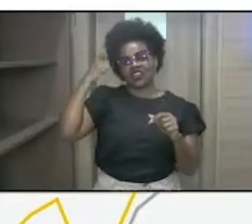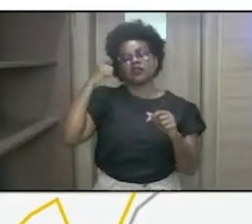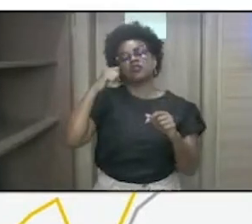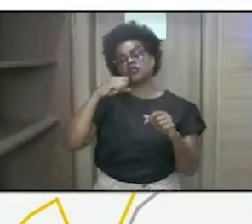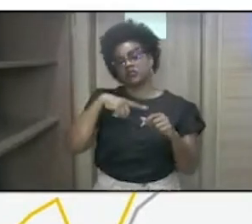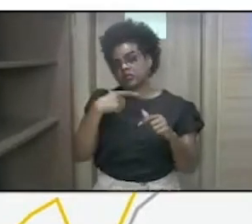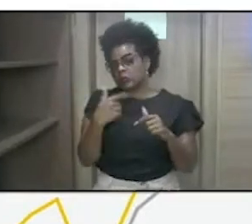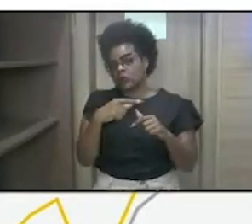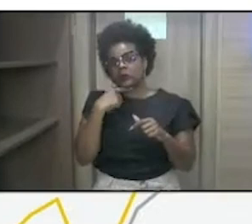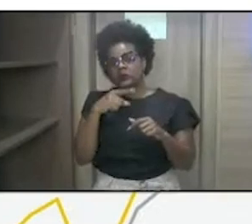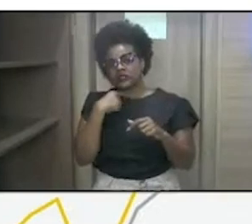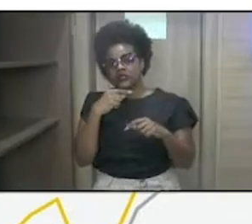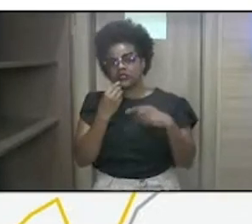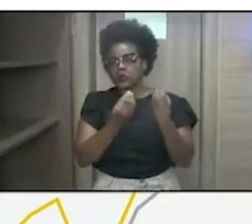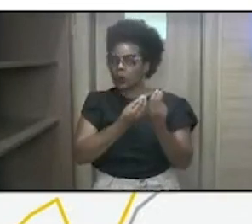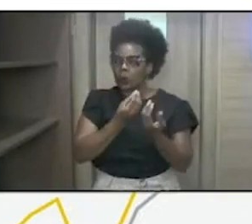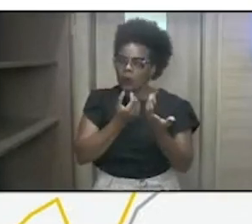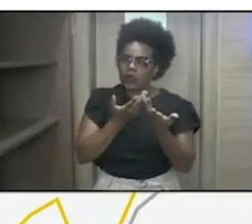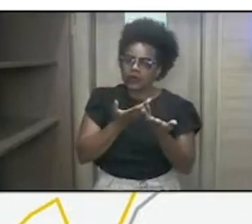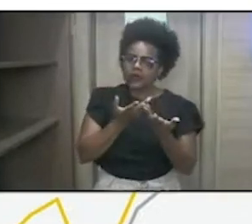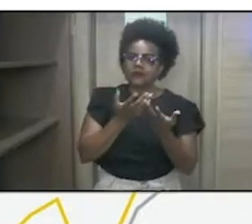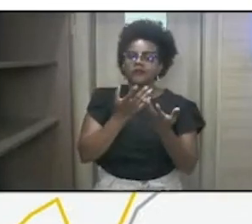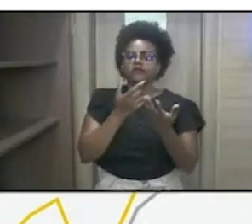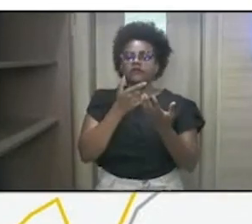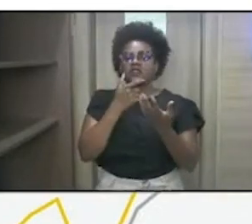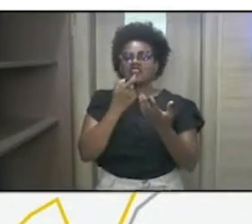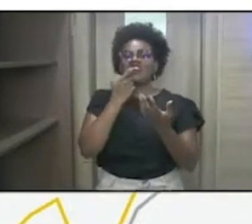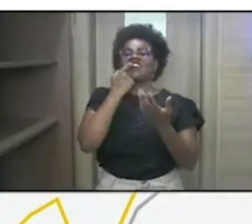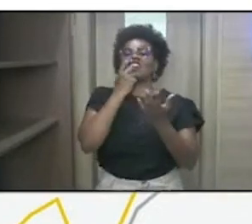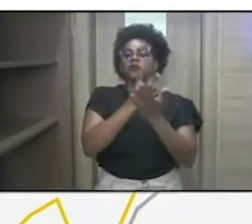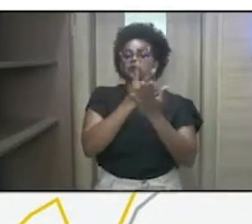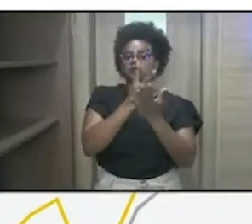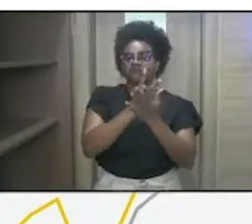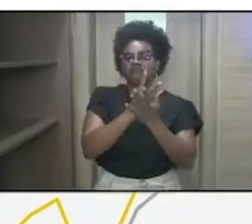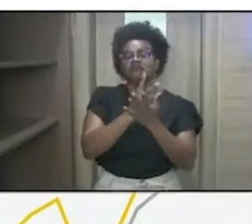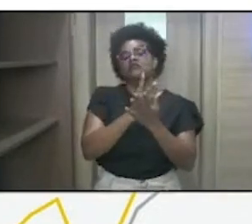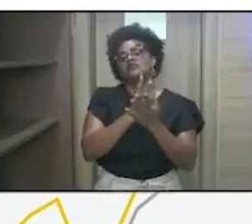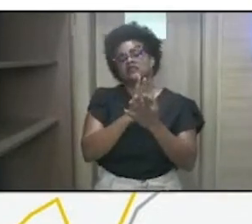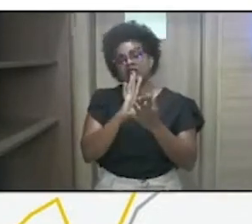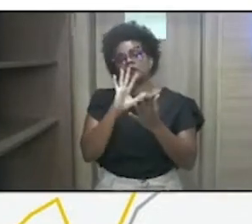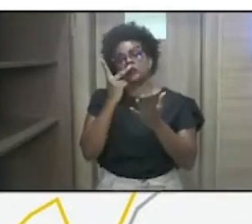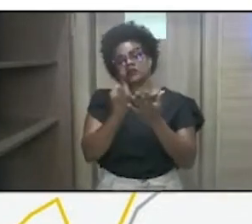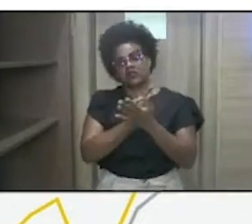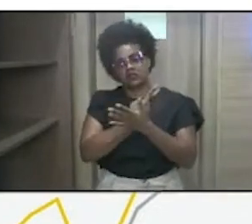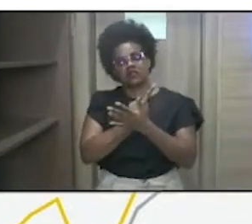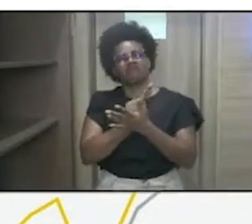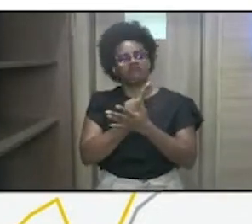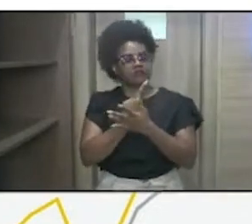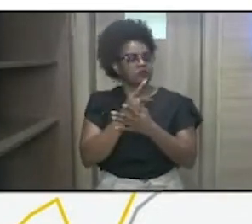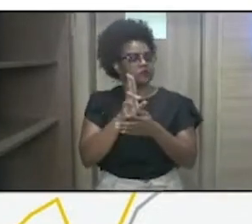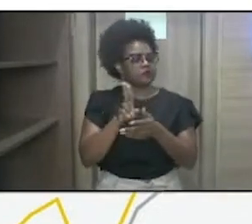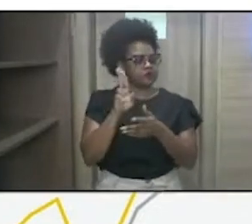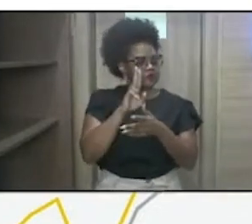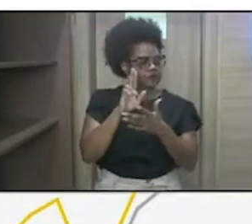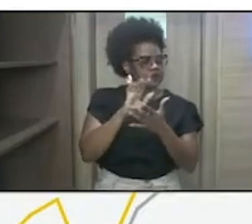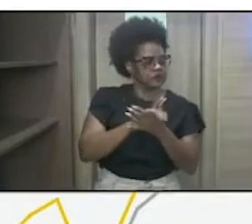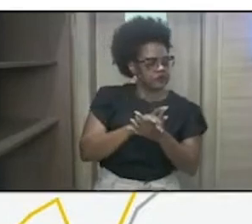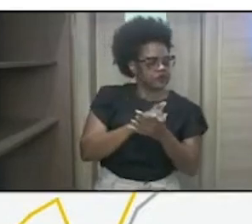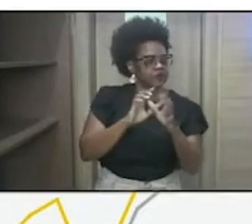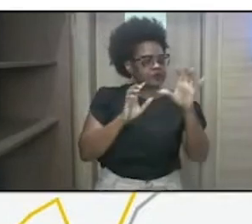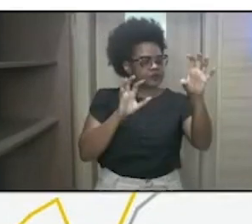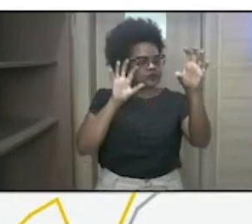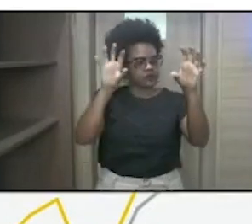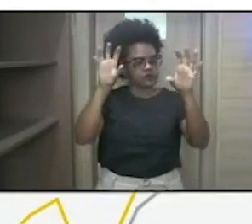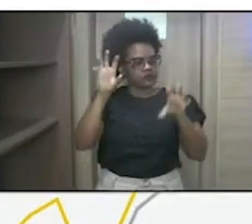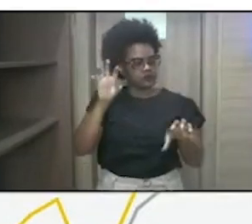não acesso a, por exemplo, a prótese fixa em caso de endodontia, né? Aqui, então, a divisão por região